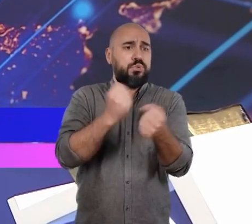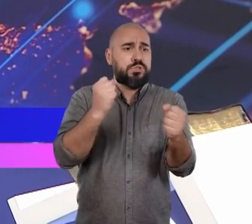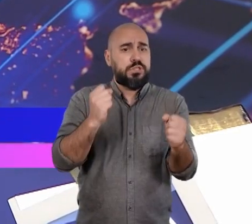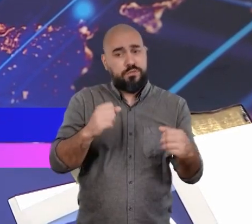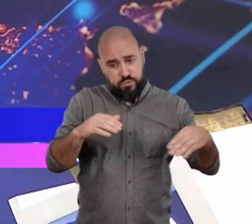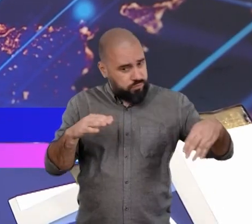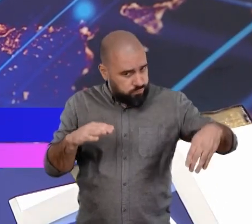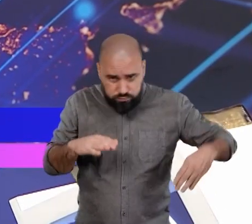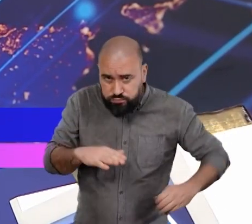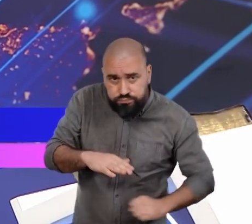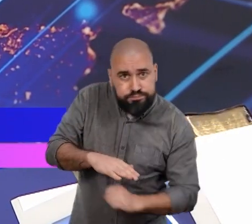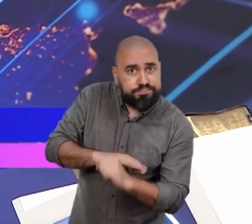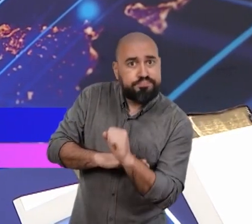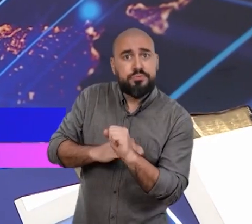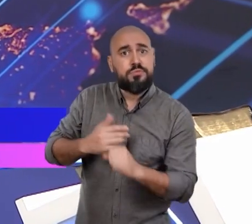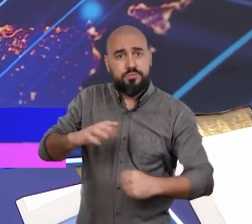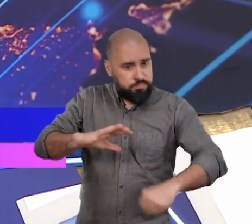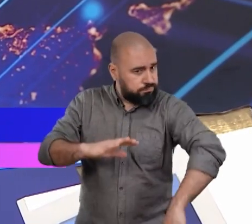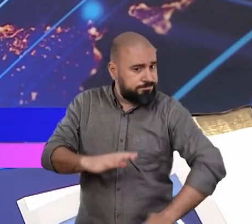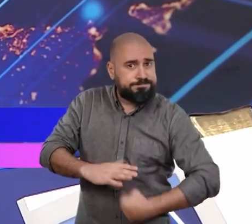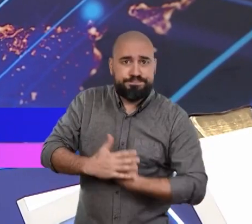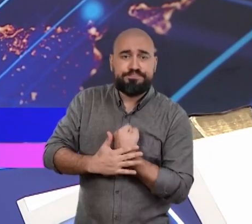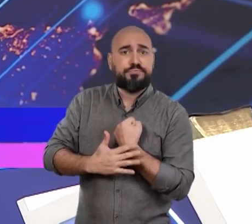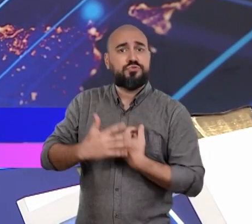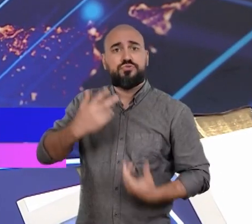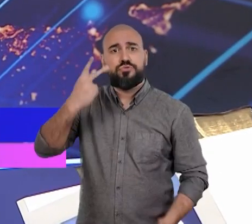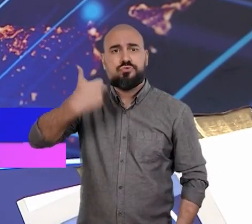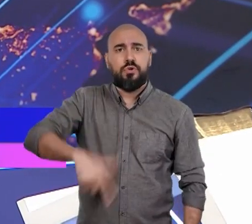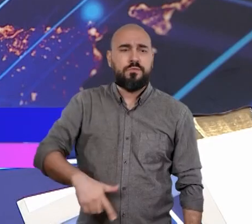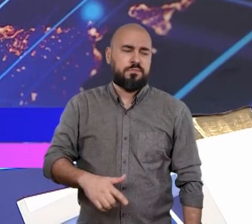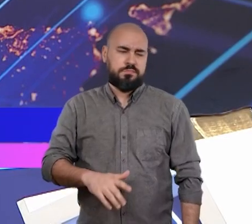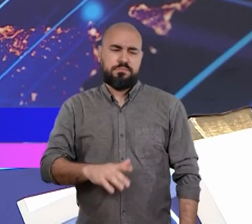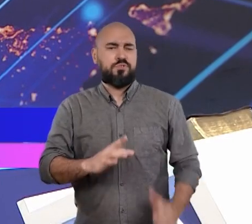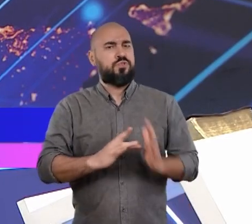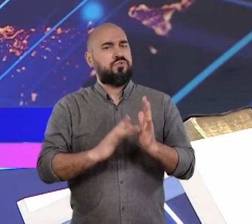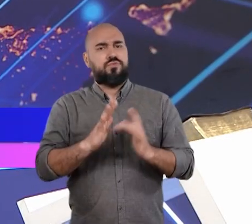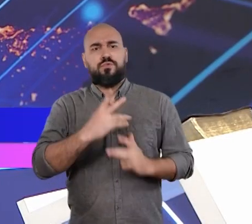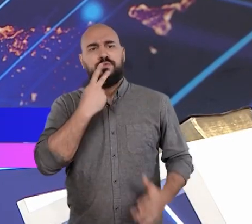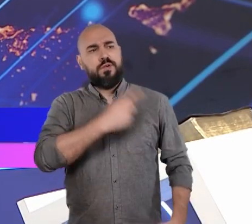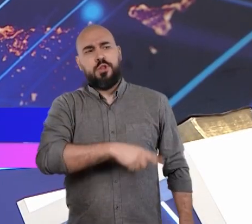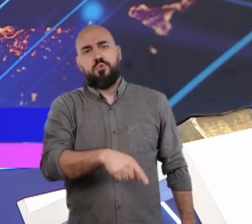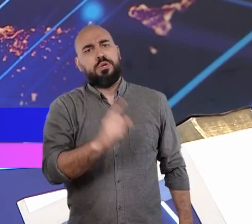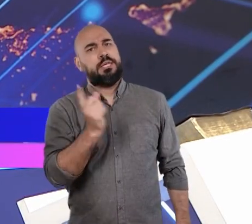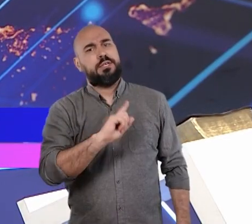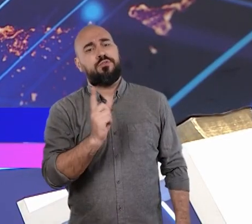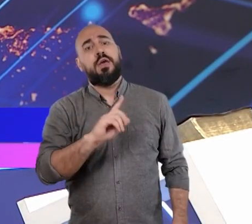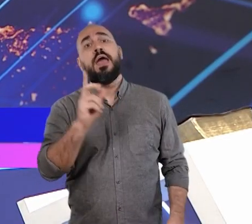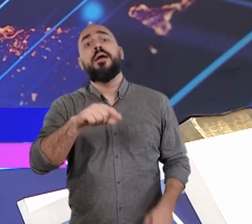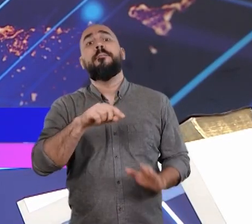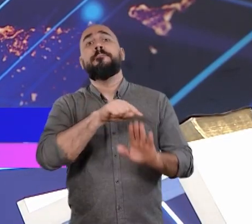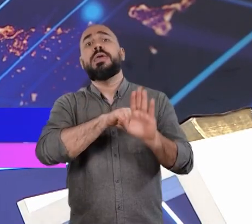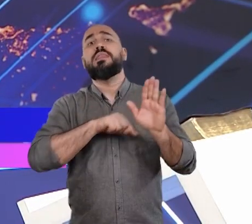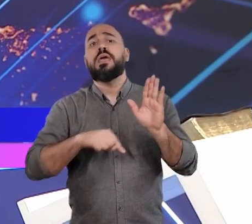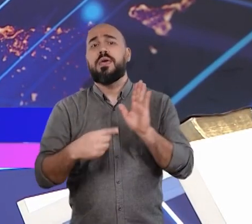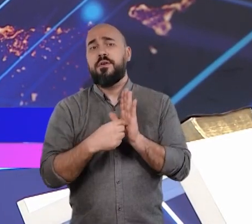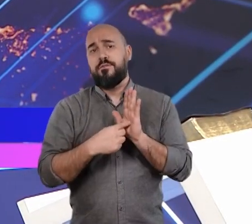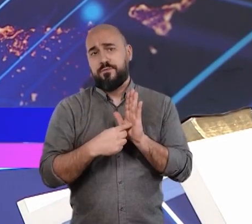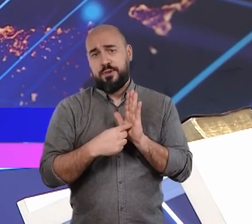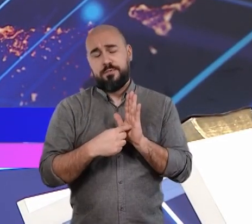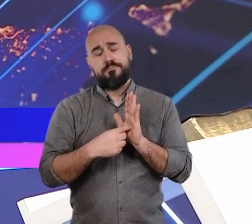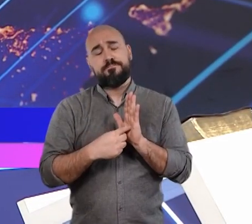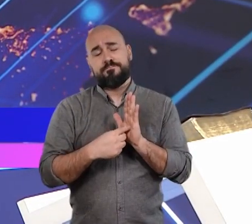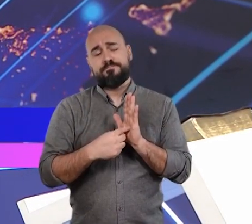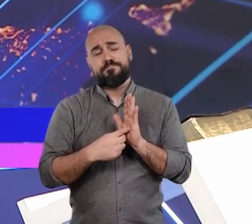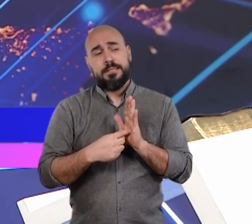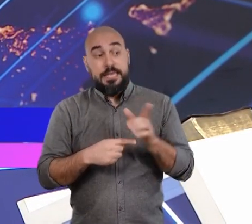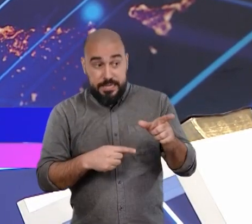entrasse de novo lá para nascer uma segunda vez. Jesus não estava falando desse tipo de nascimento. Não é o nascimento carnal, porque este nascimento